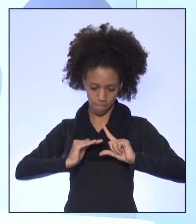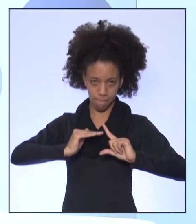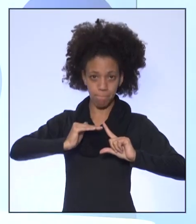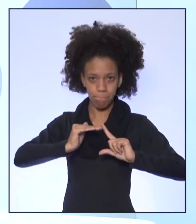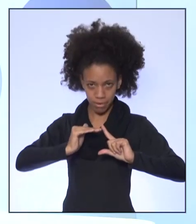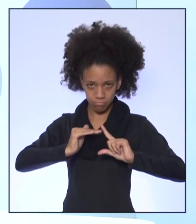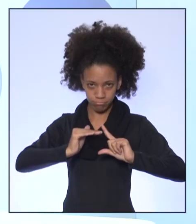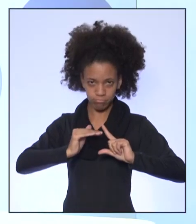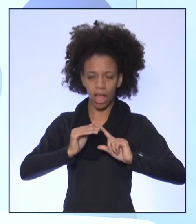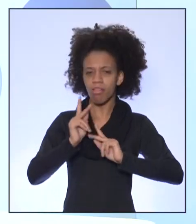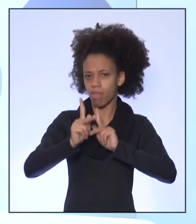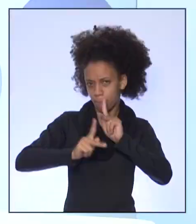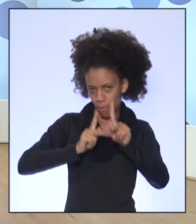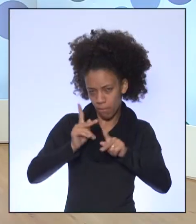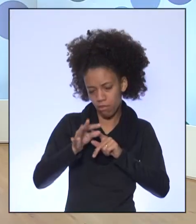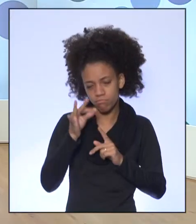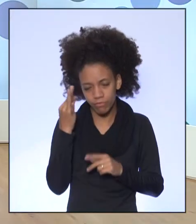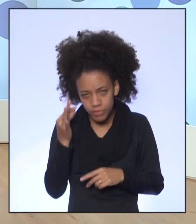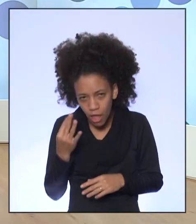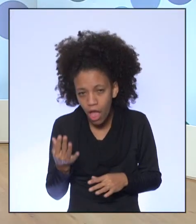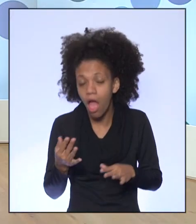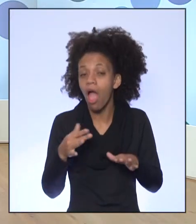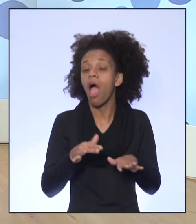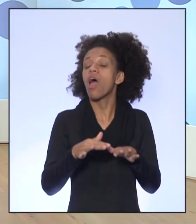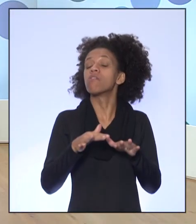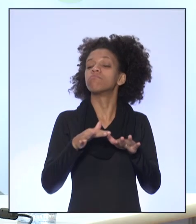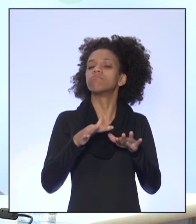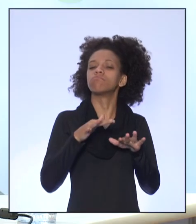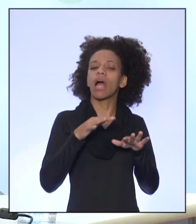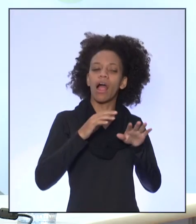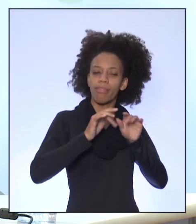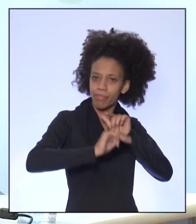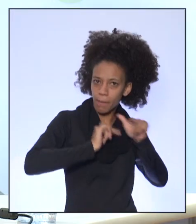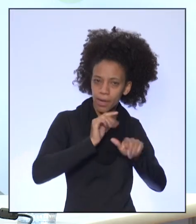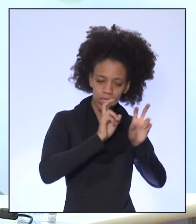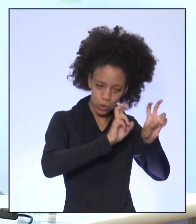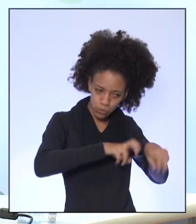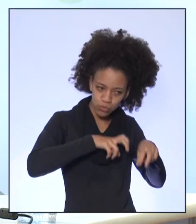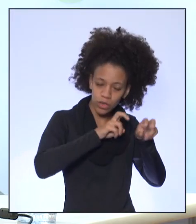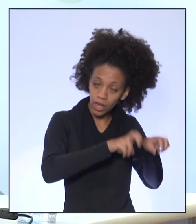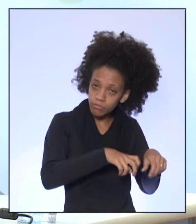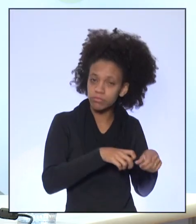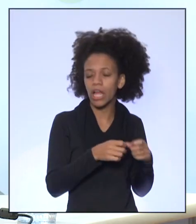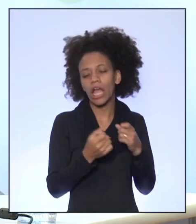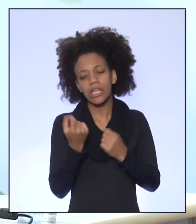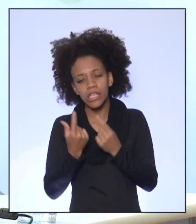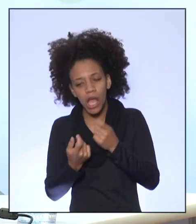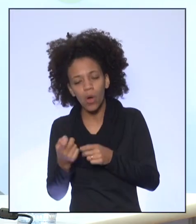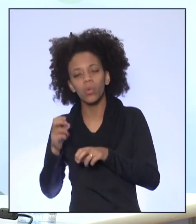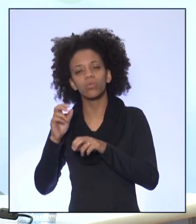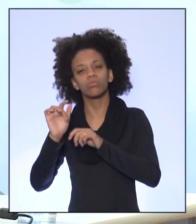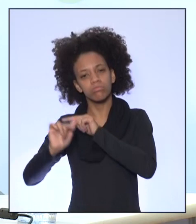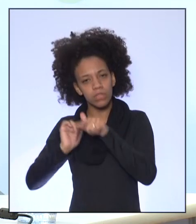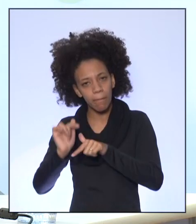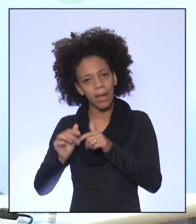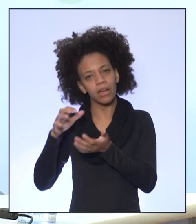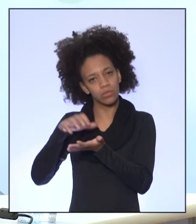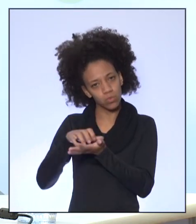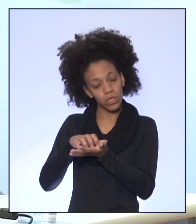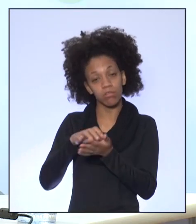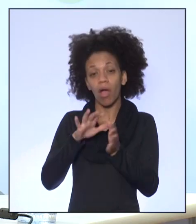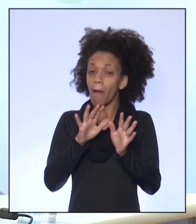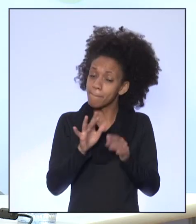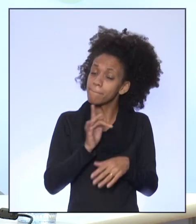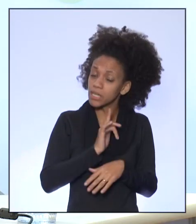da população francesa era trabalhadora rural e alguns trabalhadores urbanos. Mas também tinha a burguesia